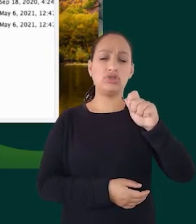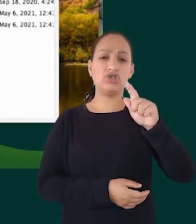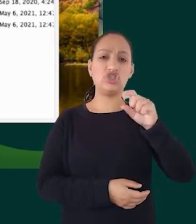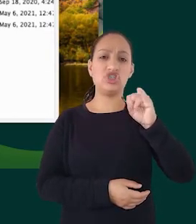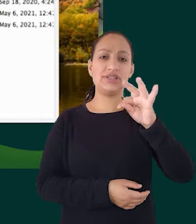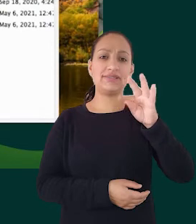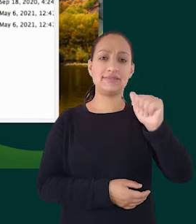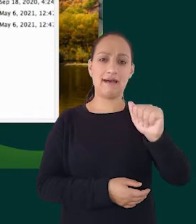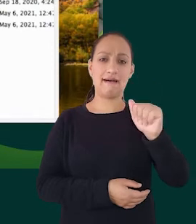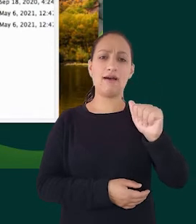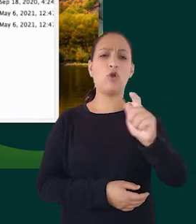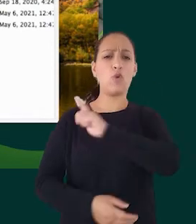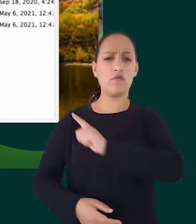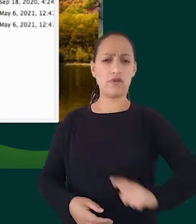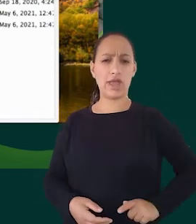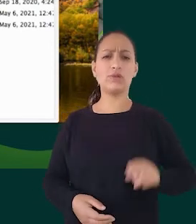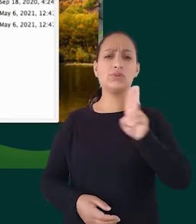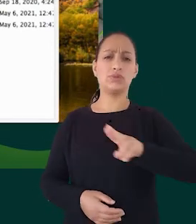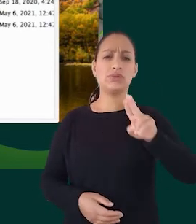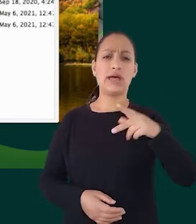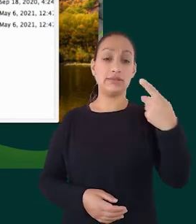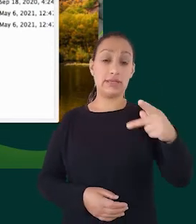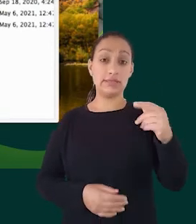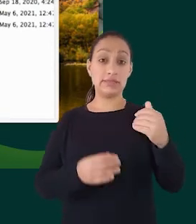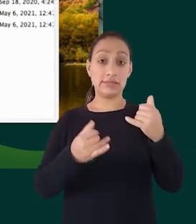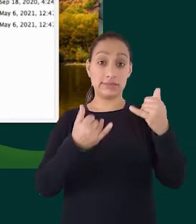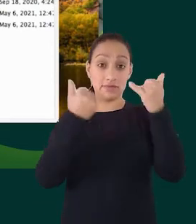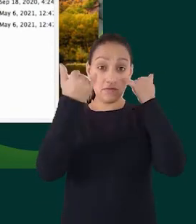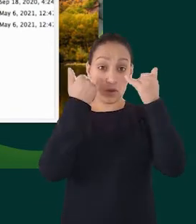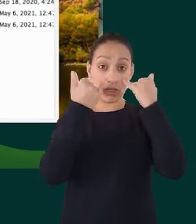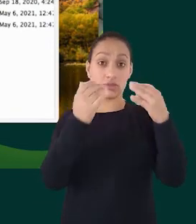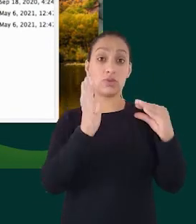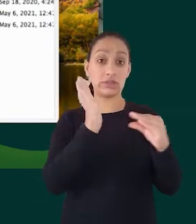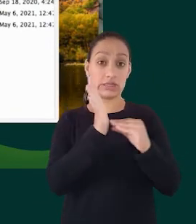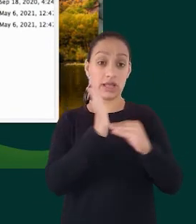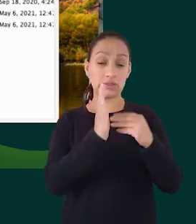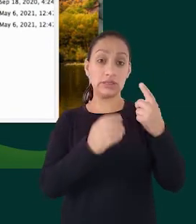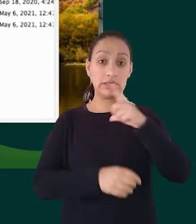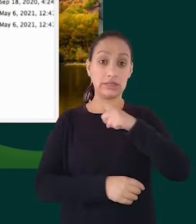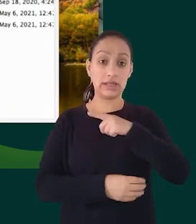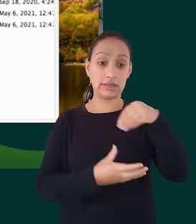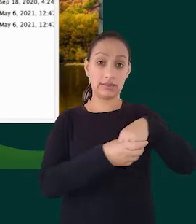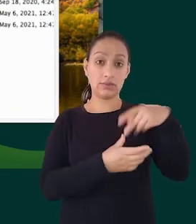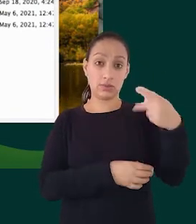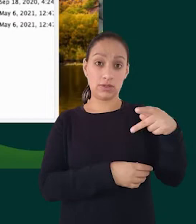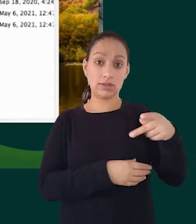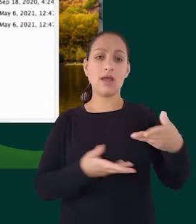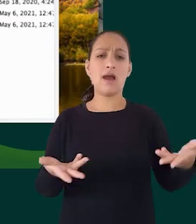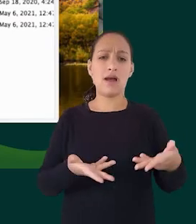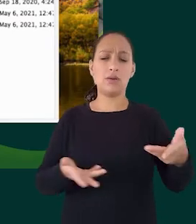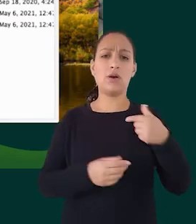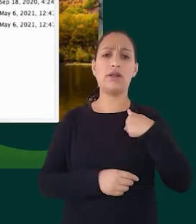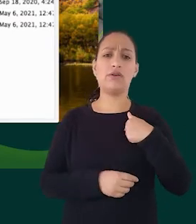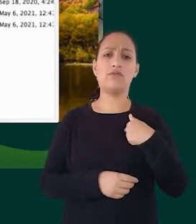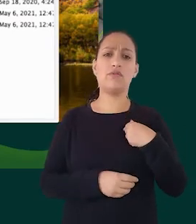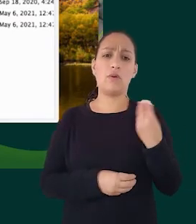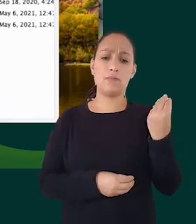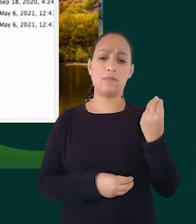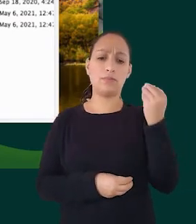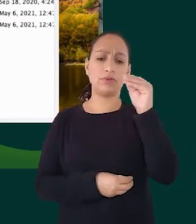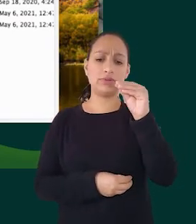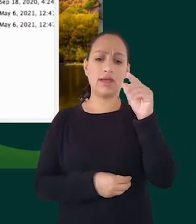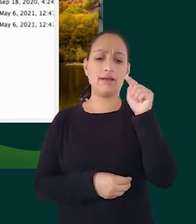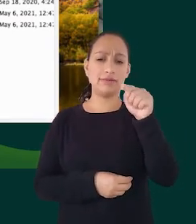E eu vou utilizar ele aqui. Eu vou carregar ele agora, tá? Eu estou fazendo isso agora. É um conjunto de dados